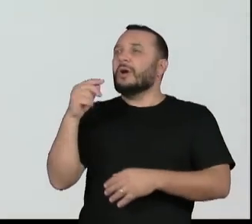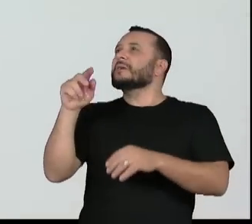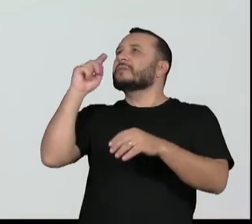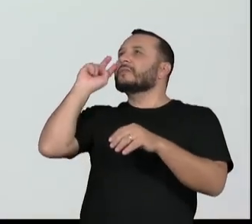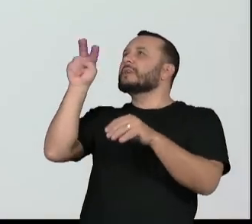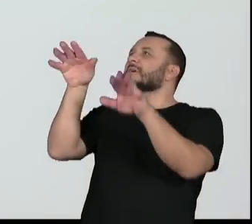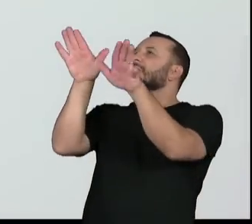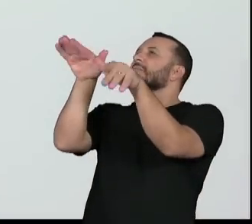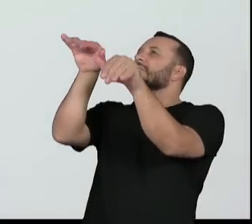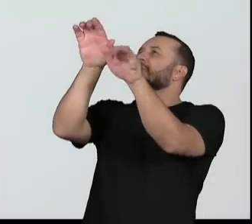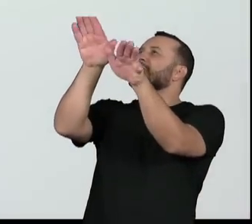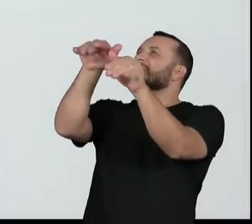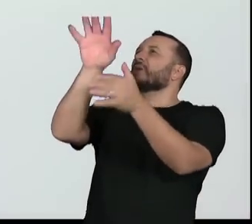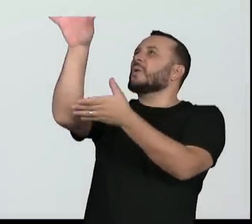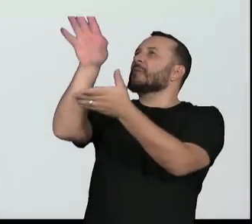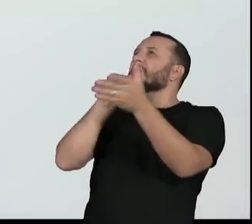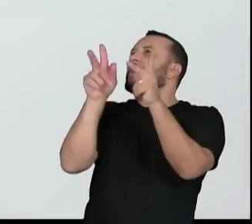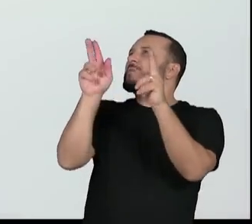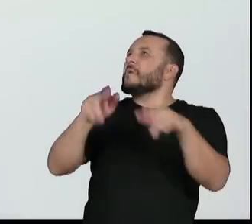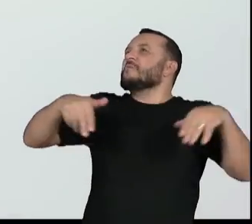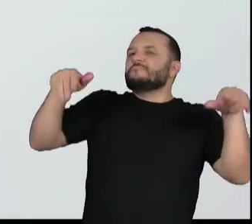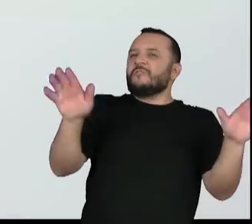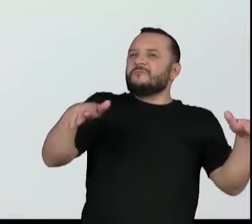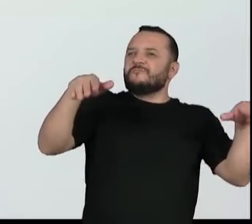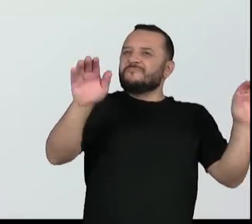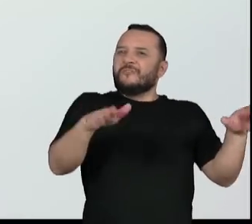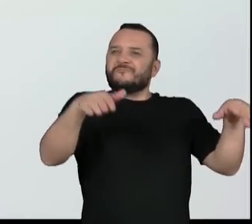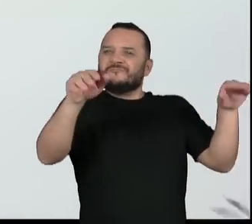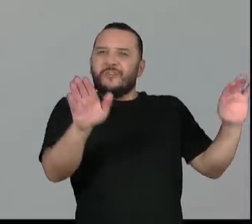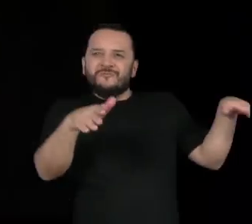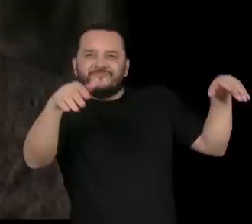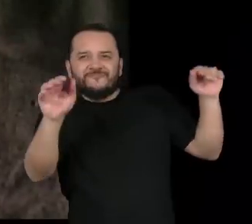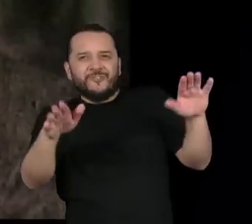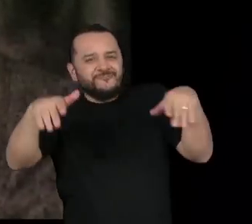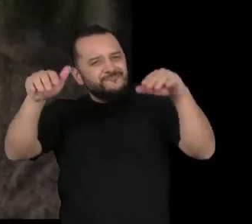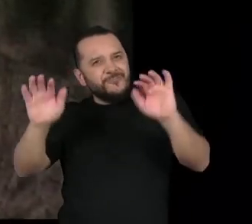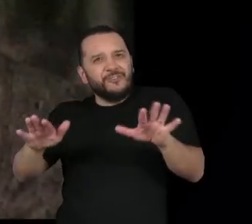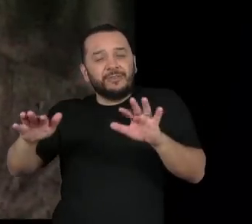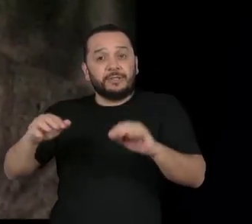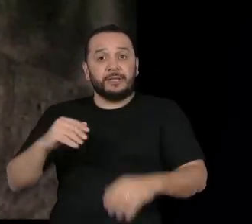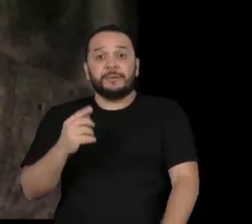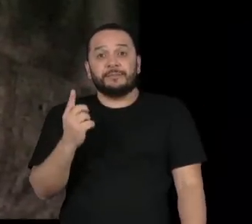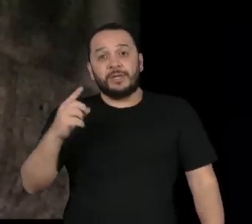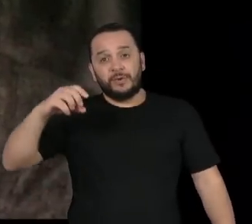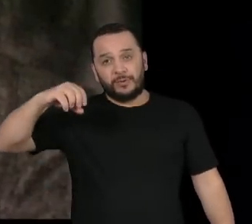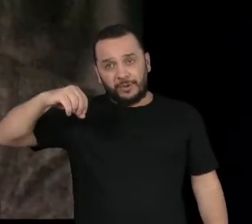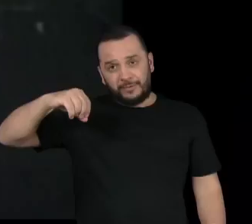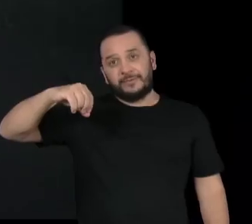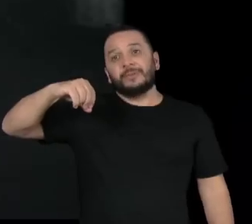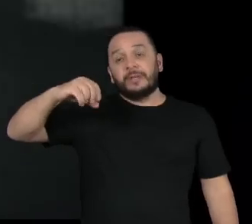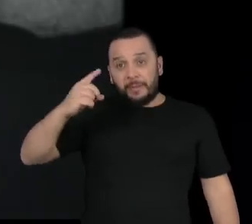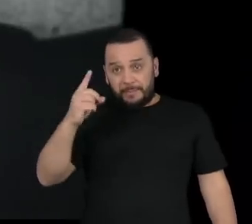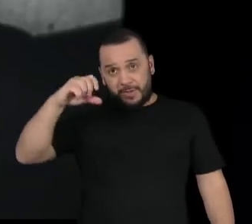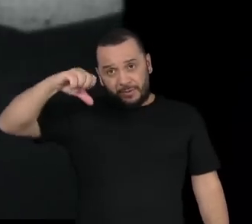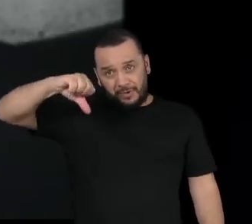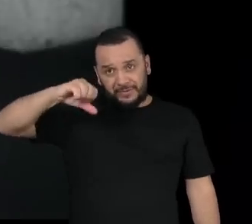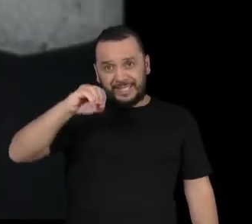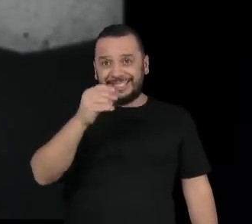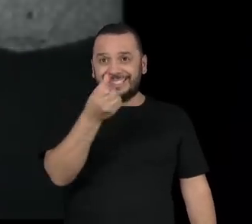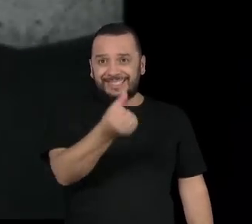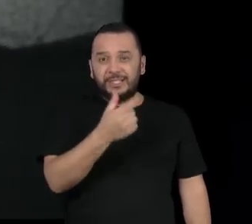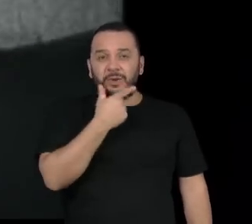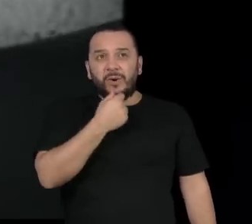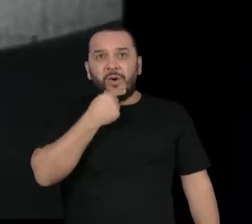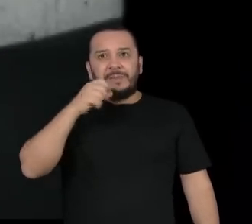e sonhávamos em voar como eles. Em 1906, Santos Dumont entraria para a